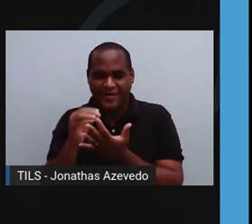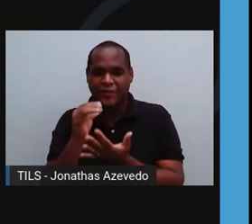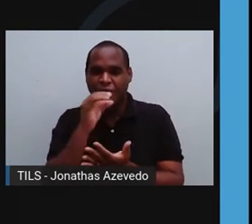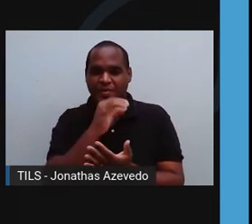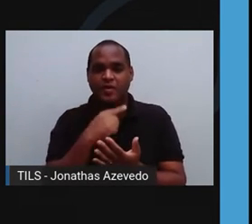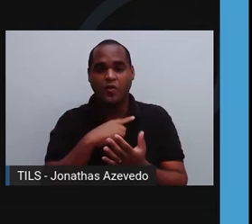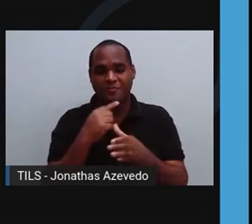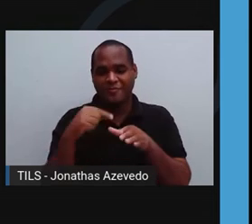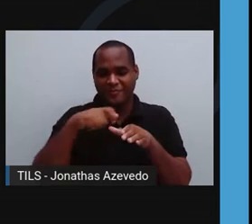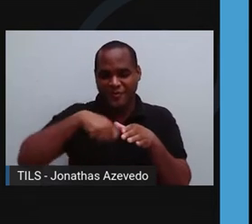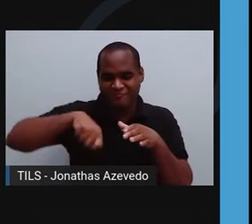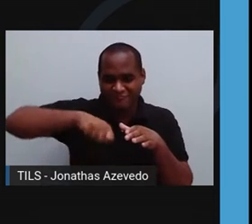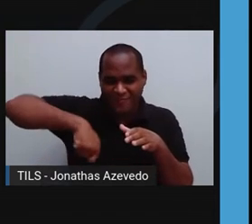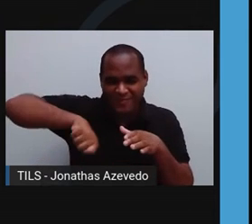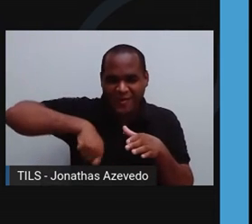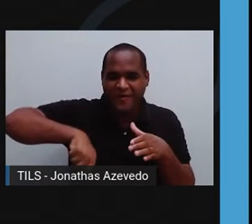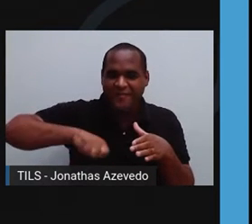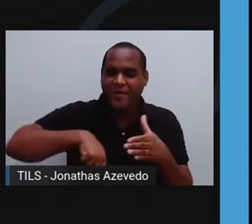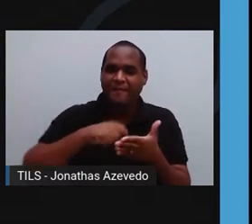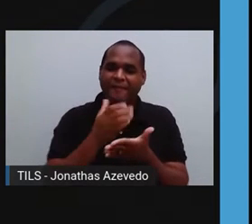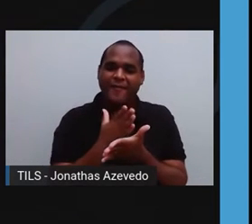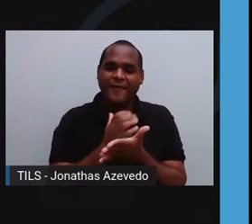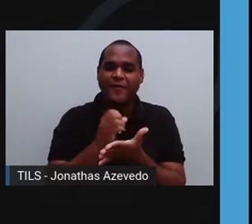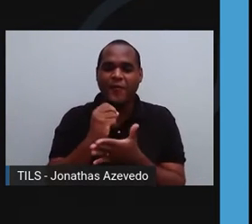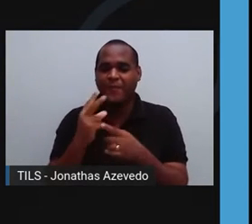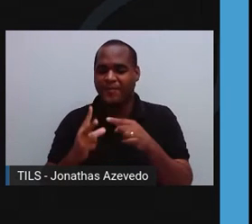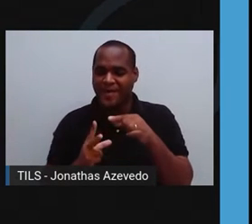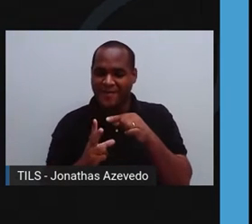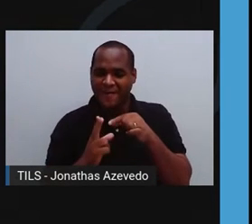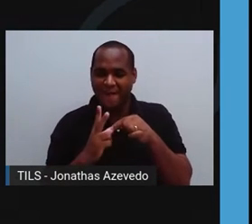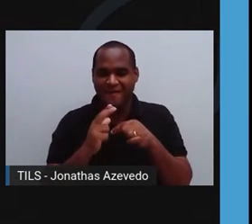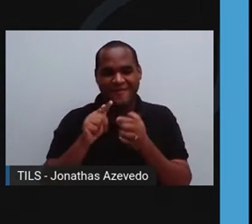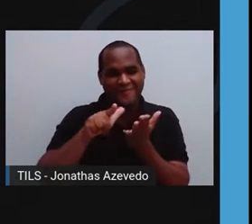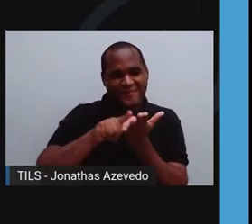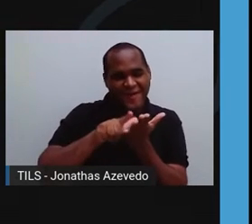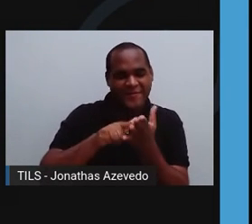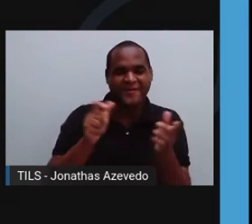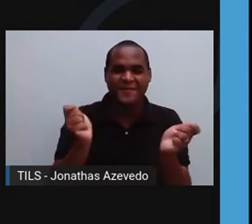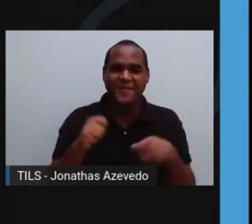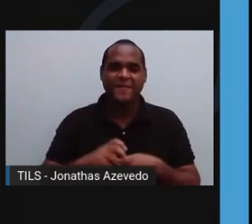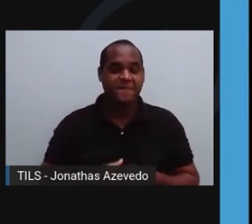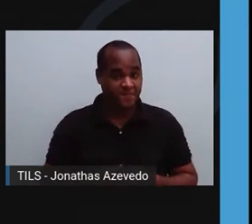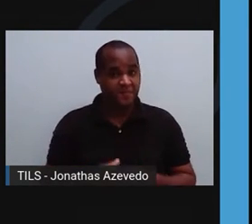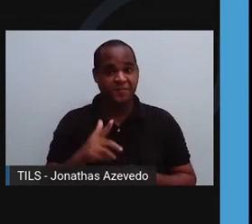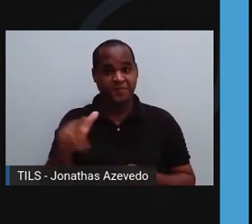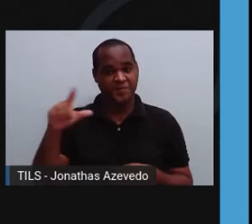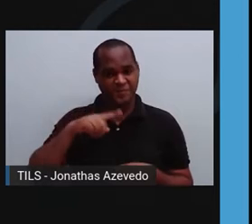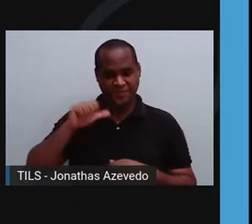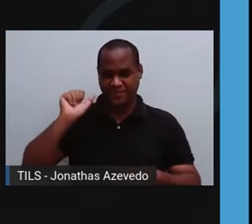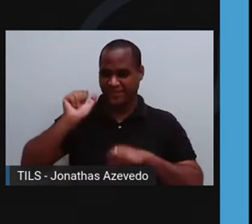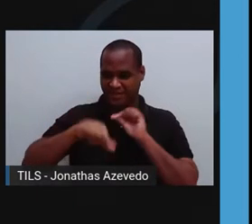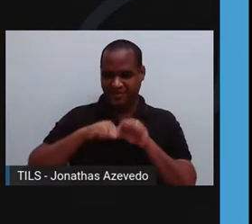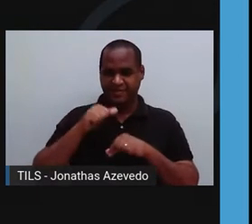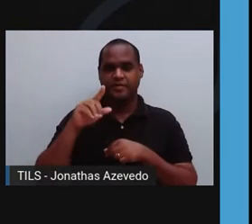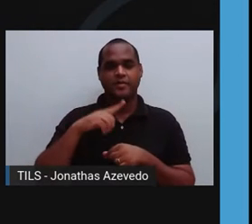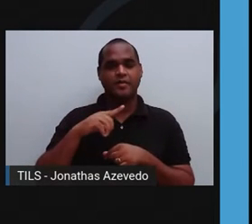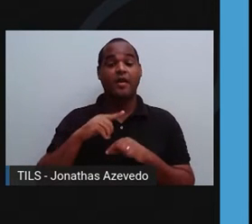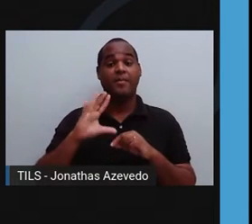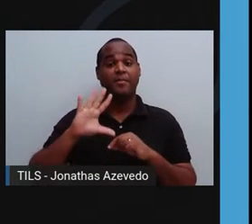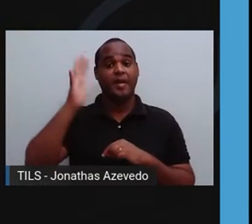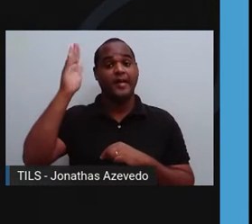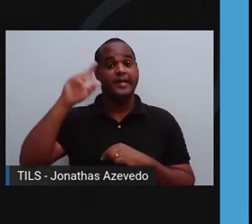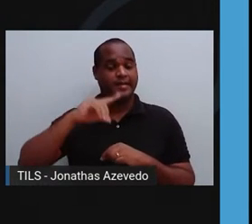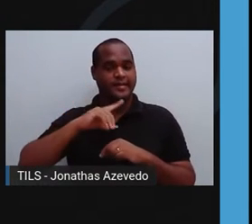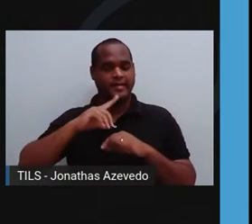um bolo e até quando cortamos um pedaço de papel. Algumas dessas transformações ocorrem sem que